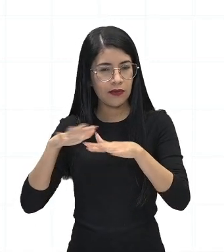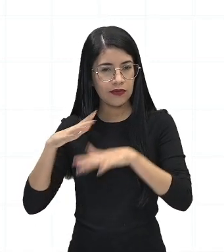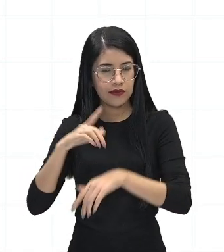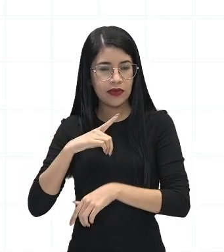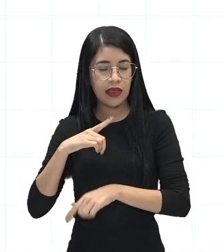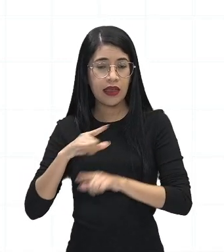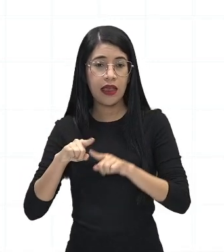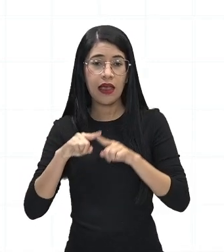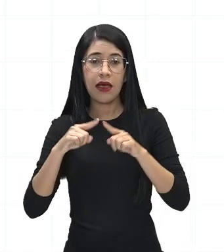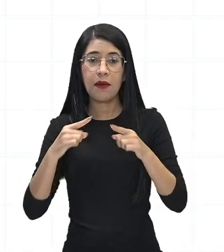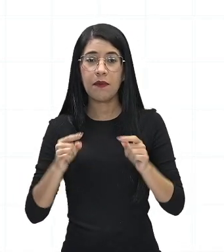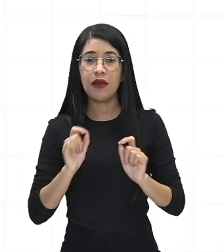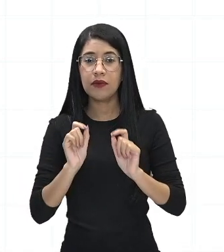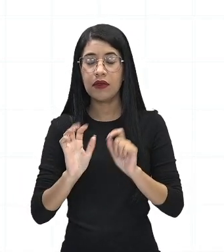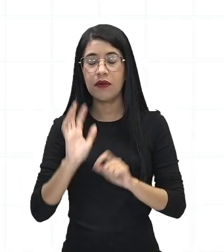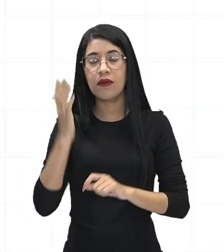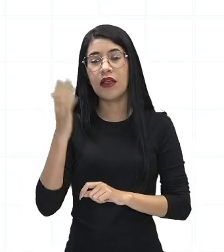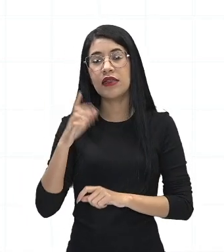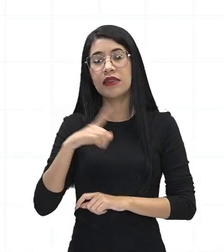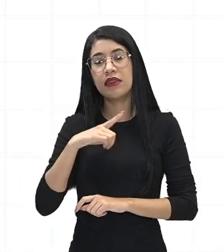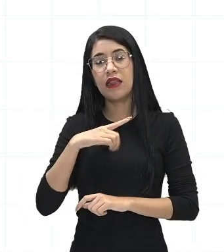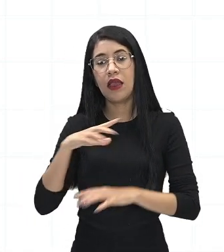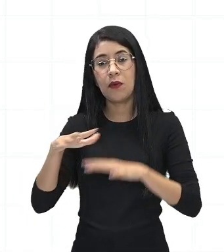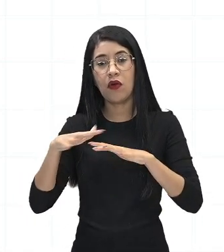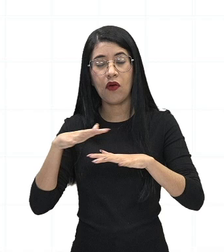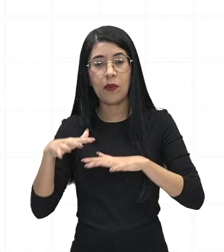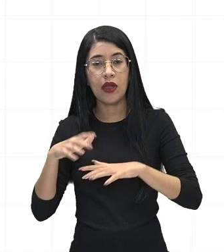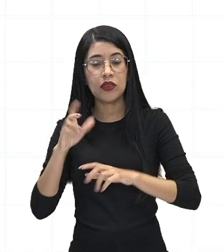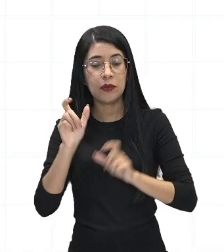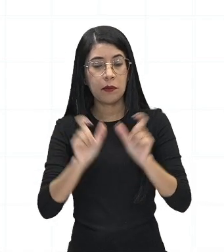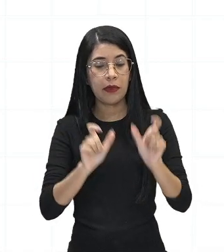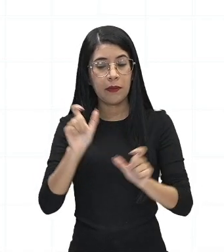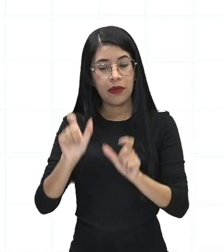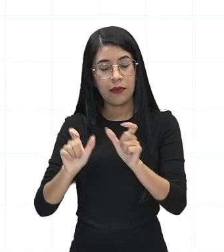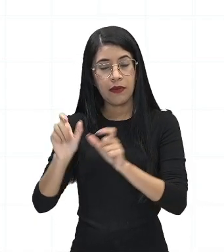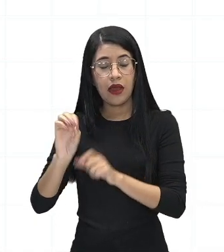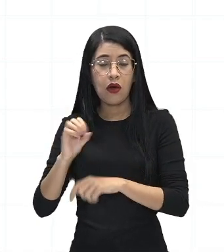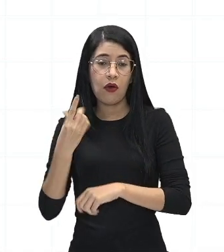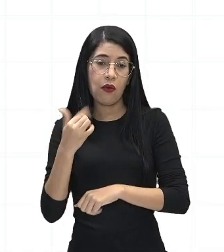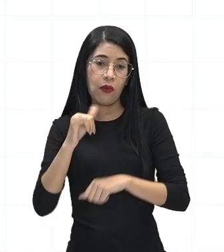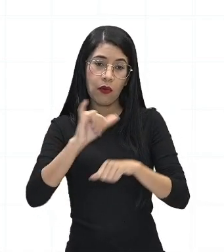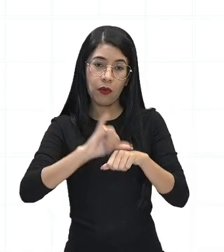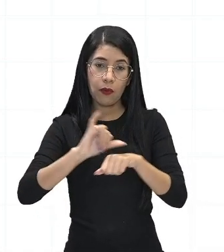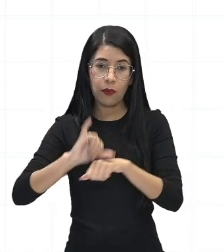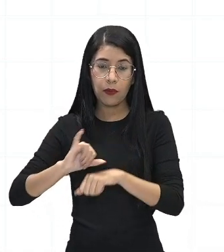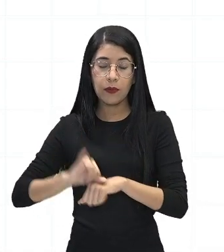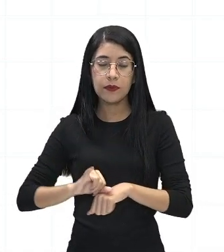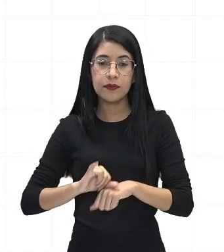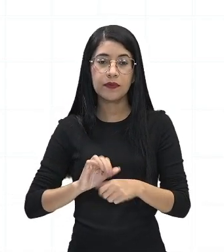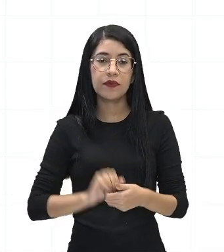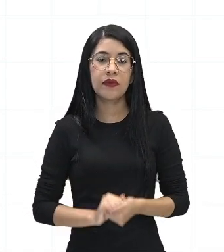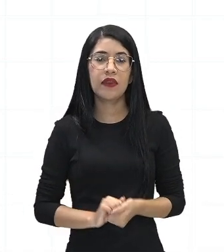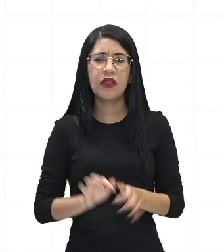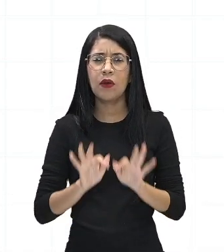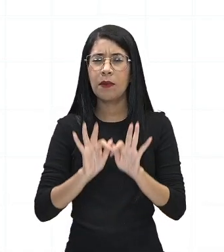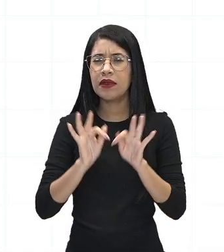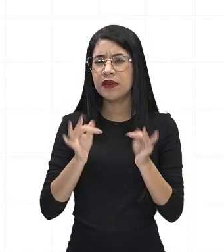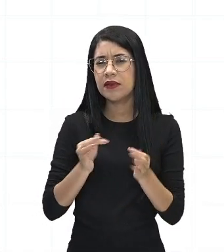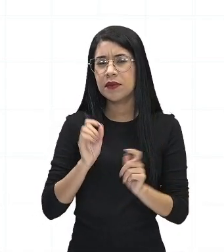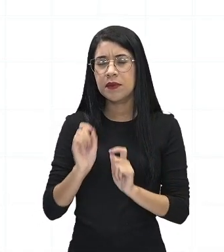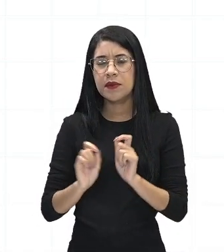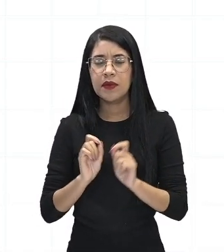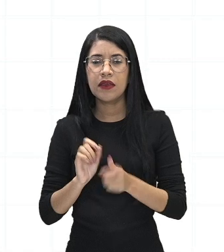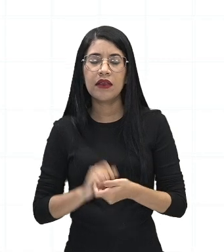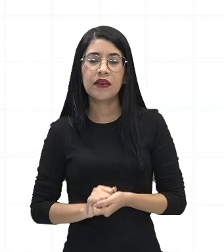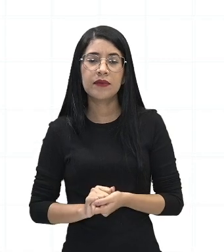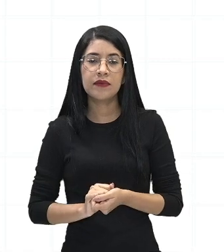sobre ele irá se movimentar pessoas ou coisas, né? Então, o plano inclinado mais simples possível, ele é